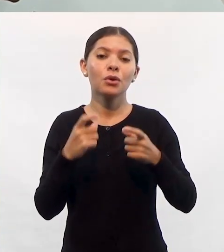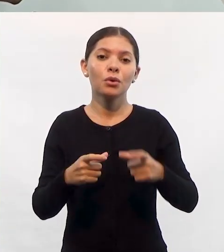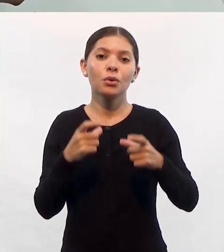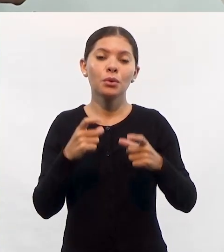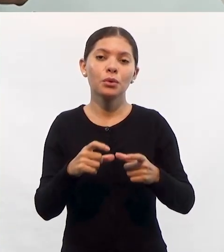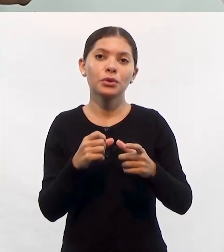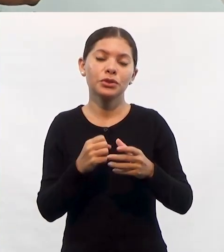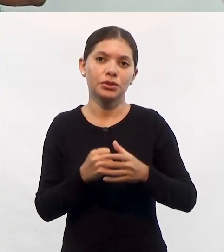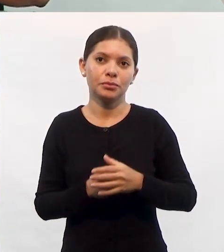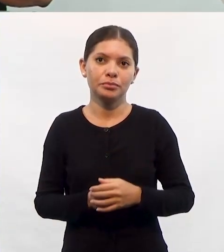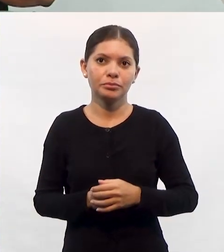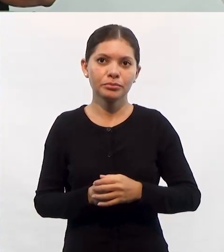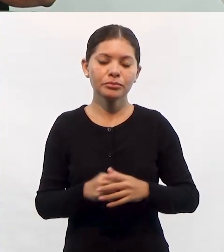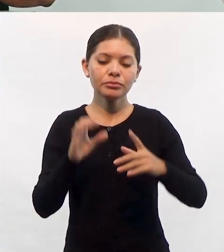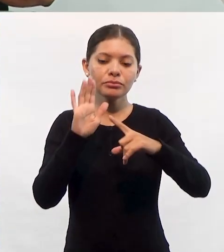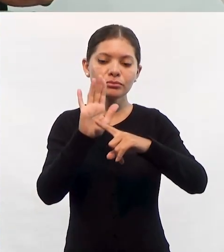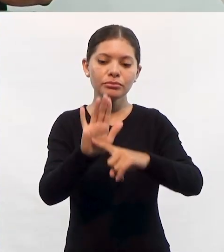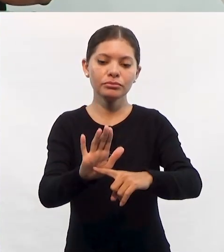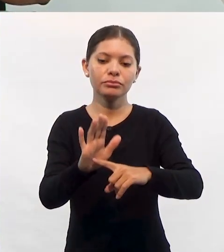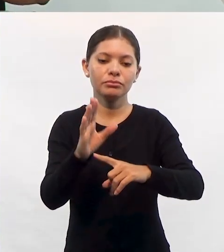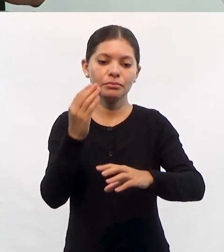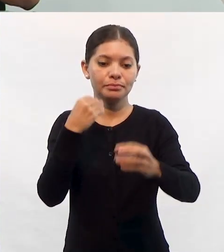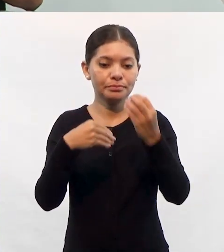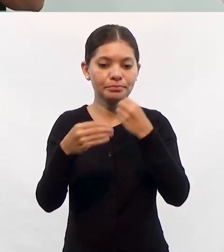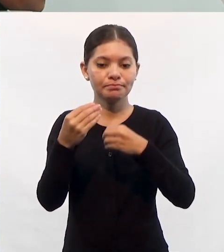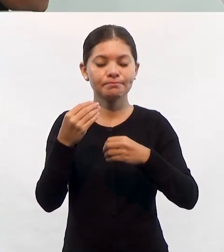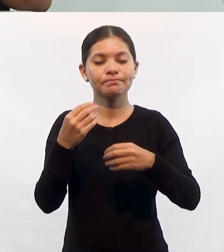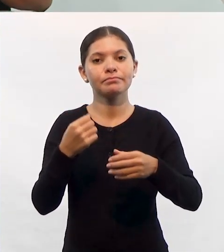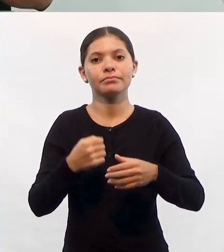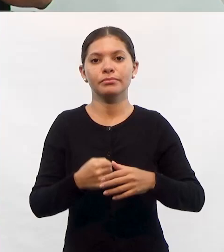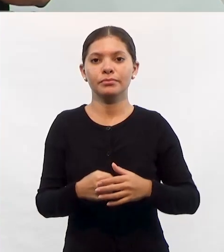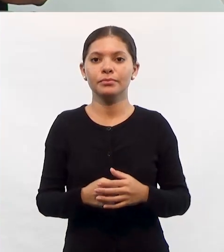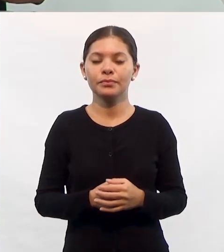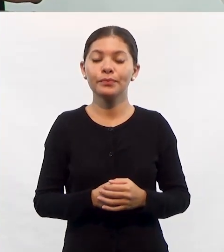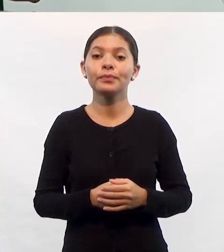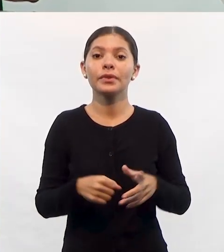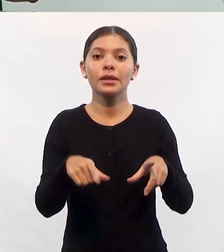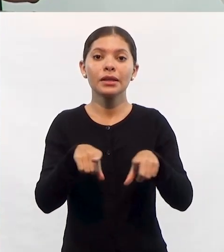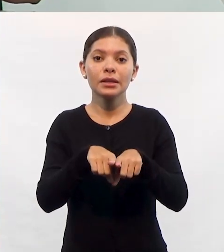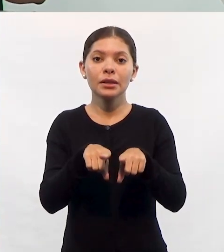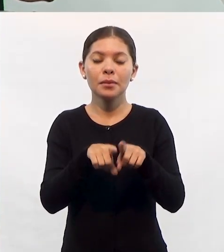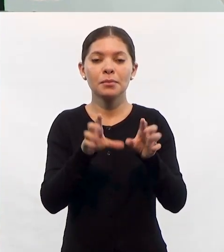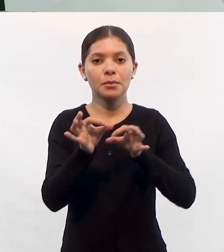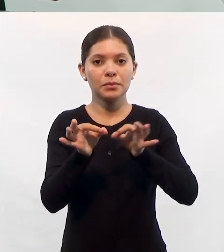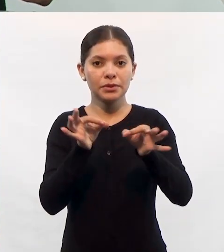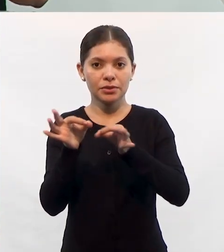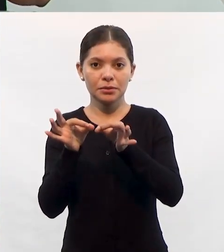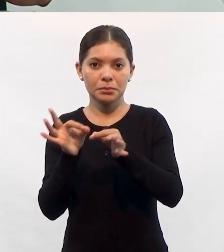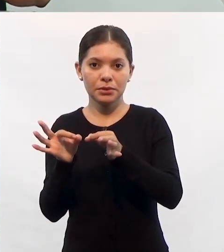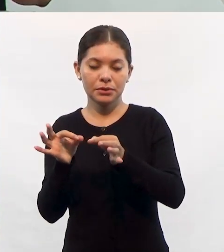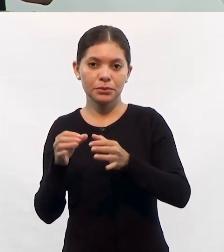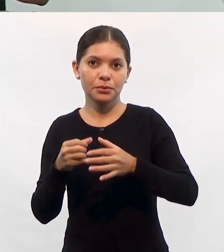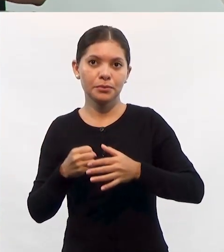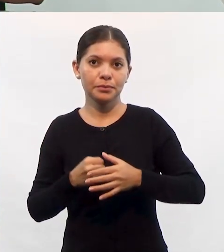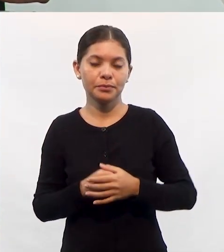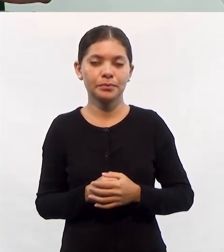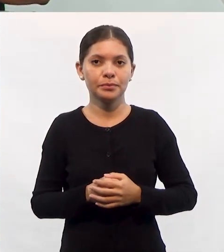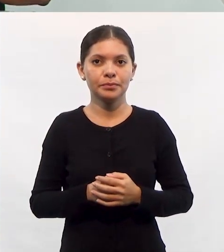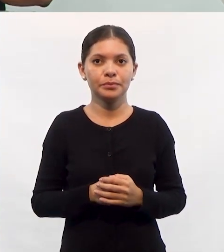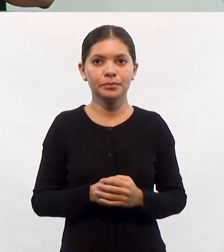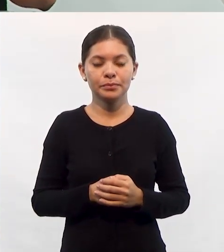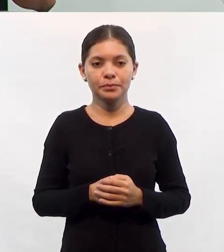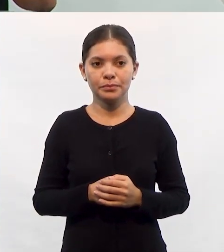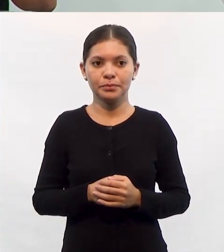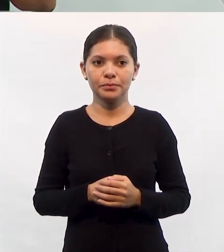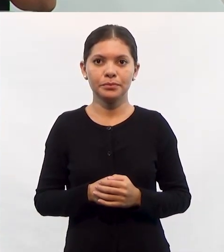alimentar o meu aumento de produção e nós temos também aquele planejamento É operacional